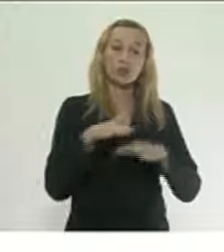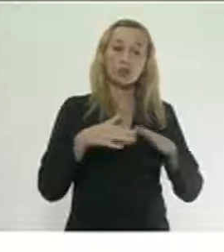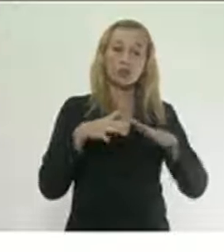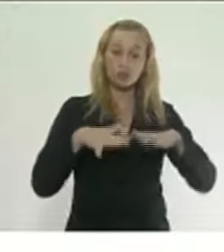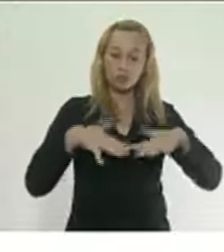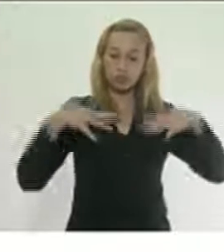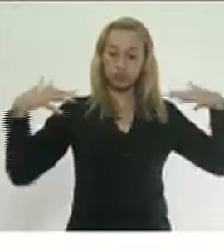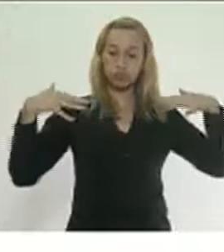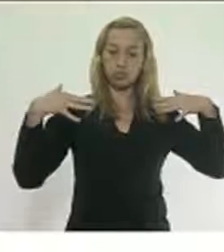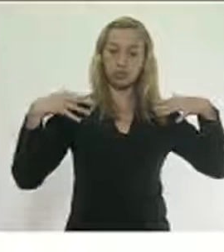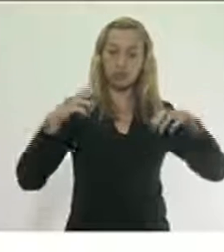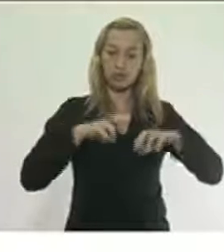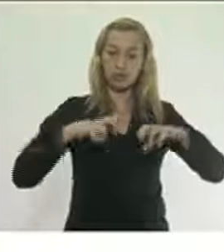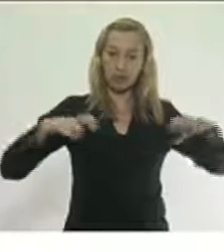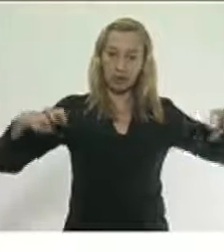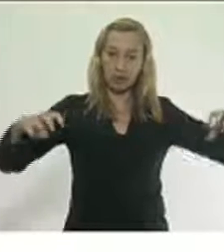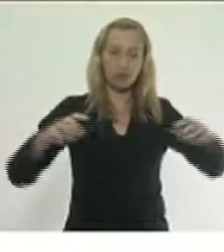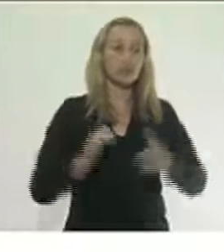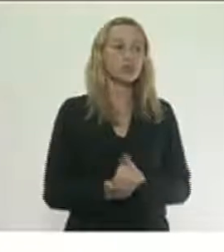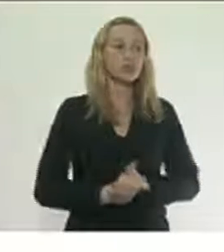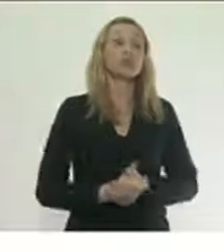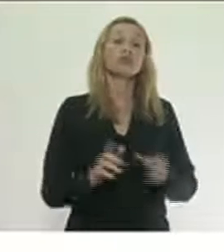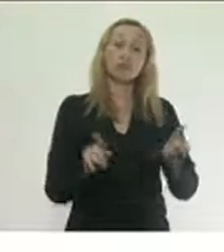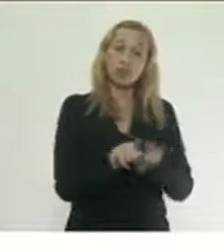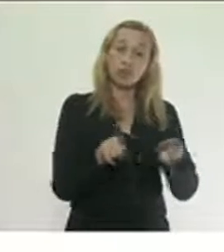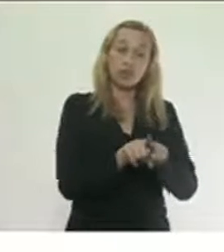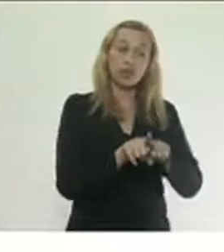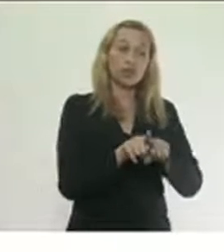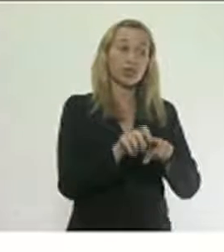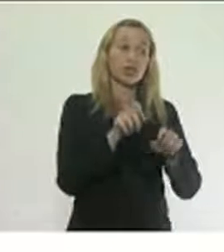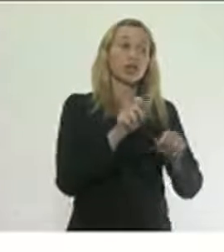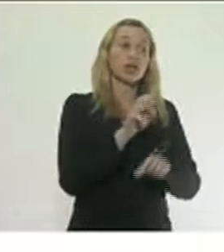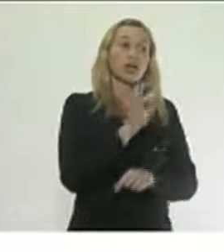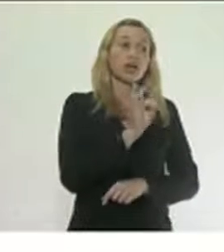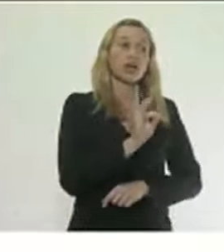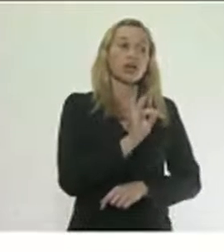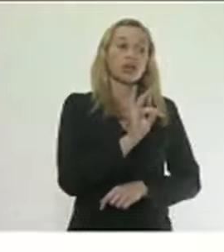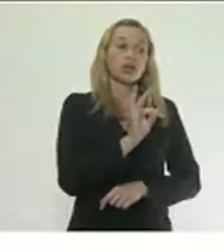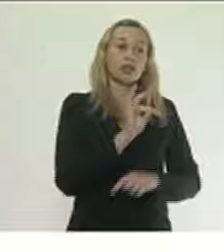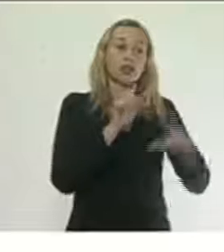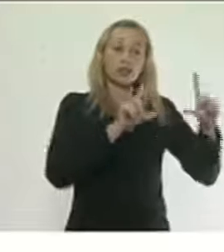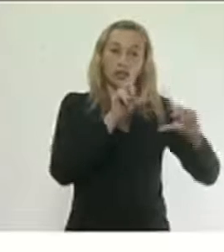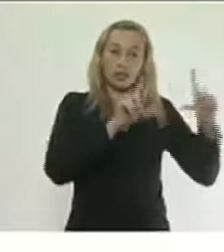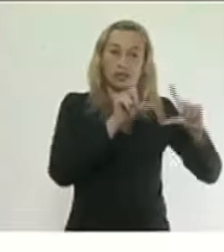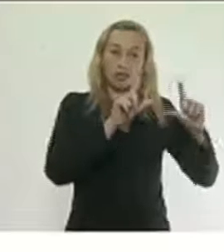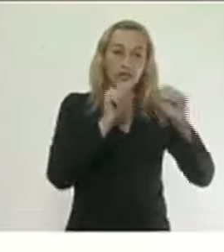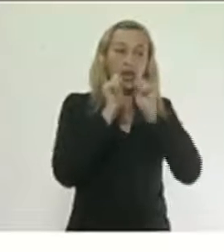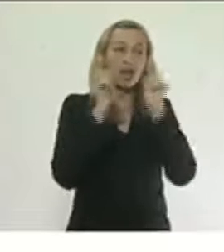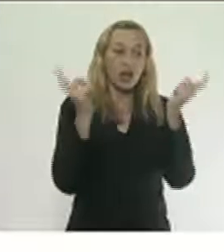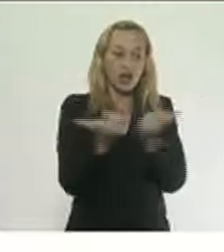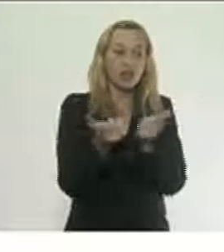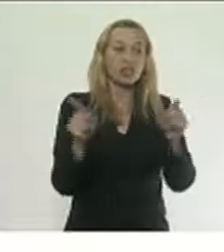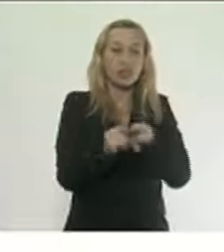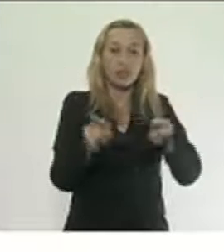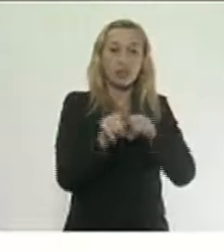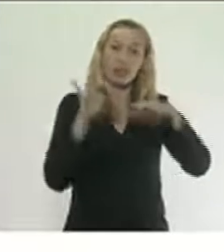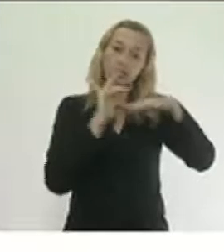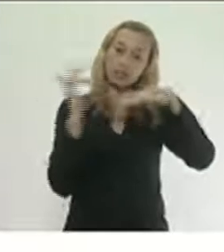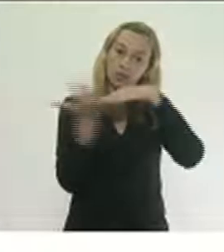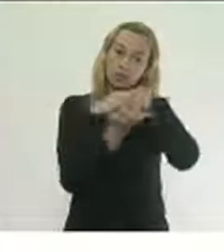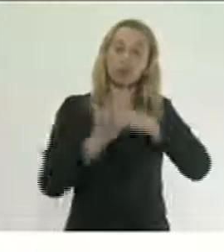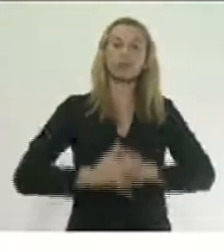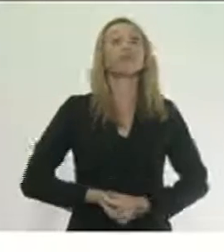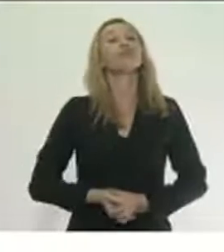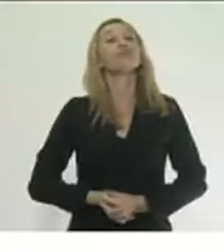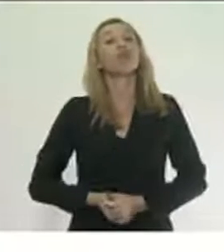galeria, aqueles que nos assistem pela TV Alerj e aqueles que nos acompanham pelas redes sociais.